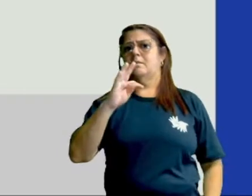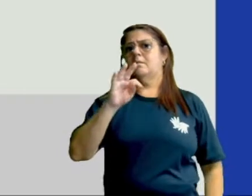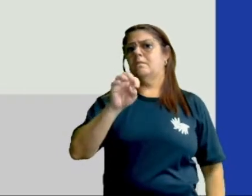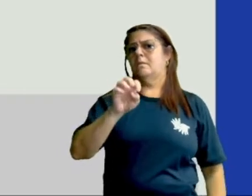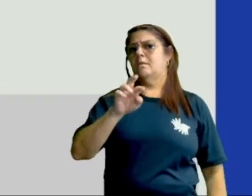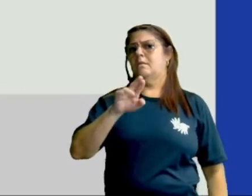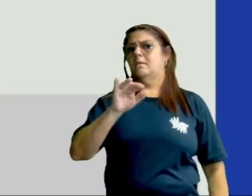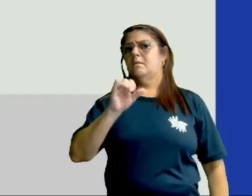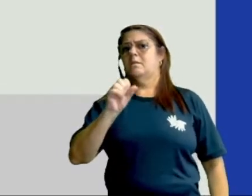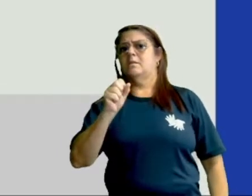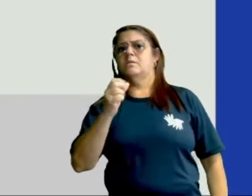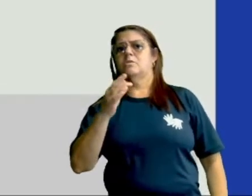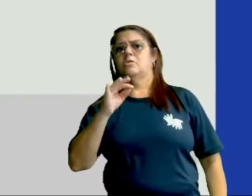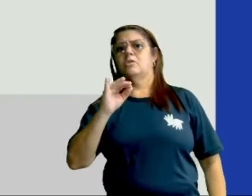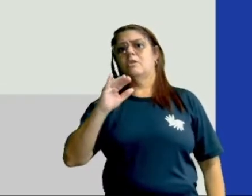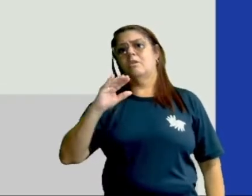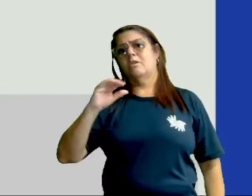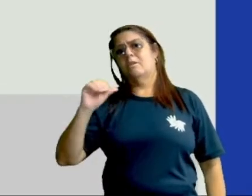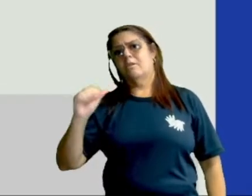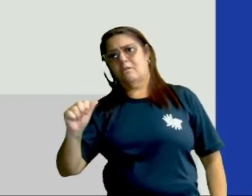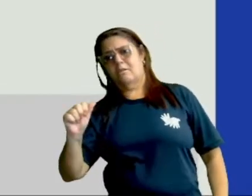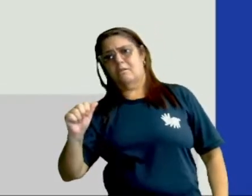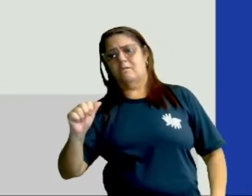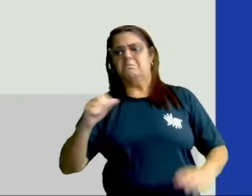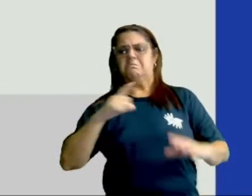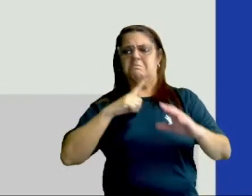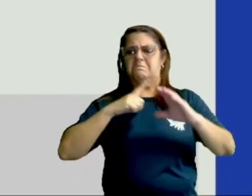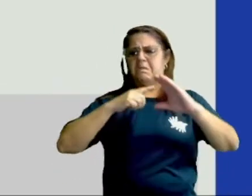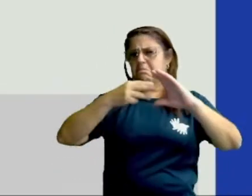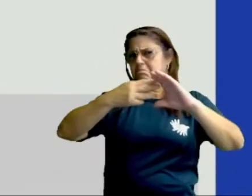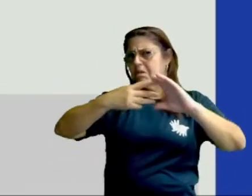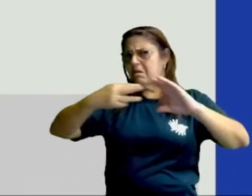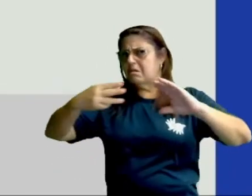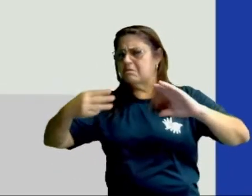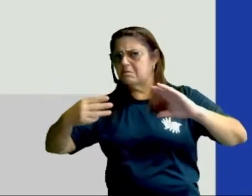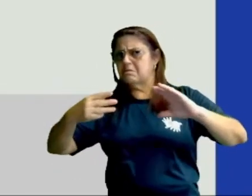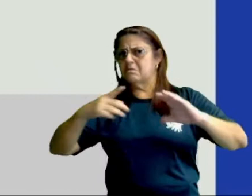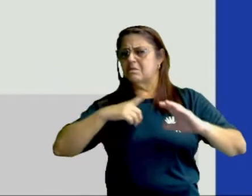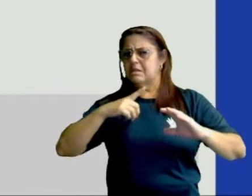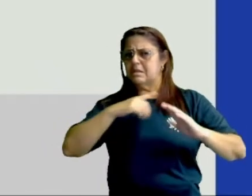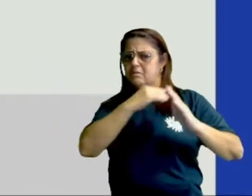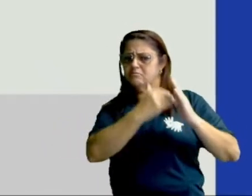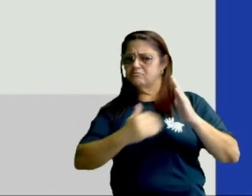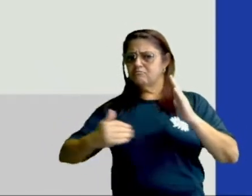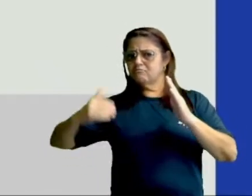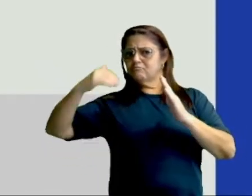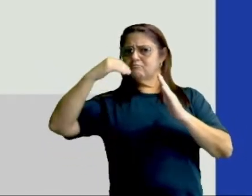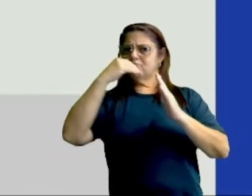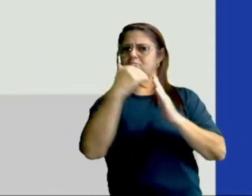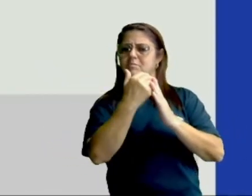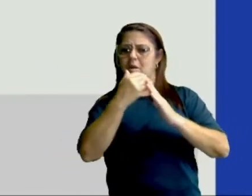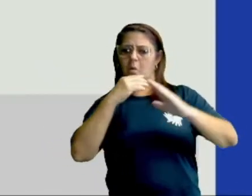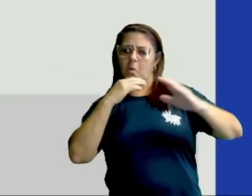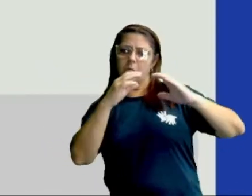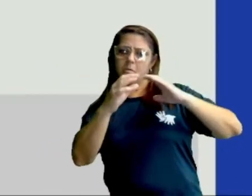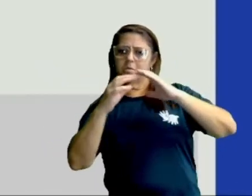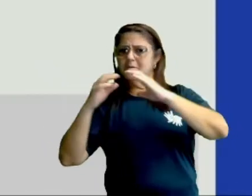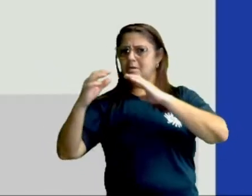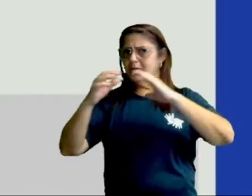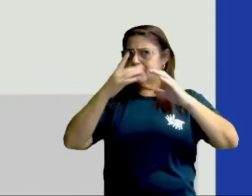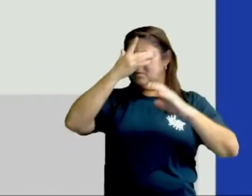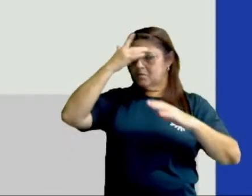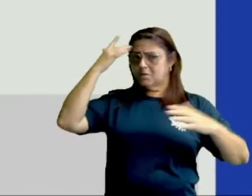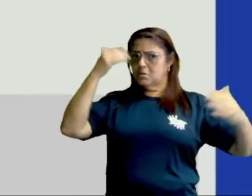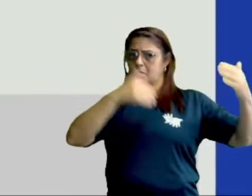fortes, mais marcantes. Então, nós temos aí dentro disso a alta interatividade, tá? Entre as pessoas